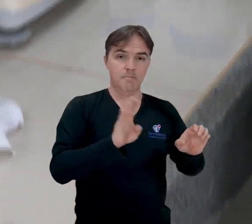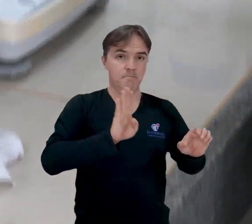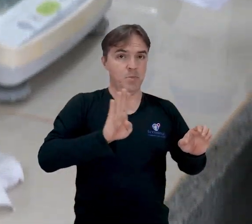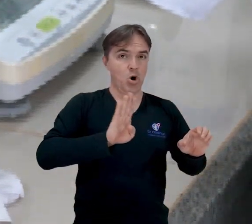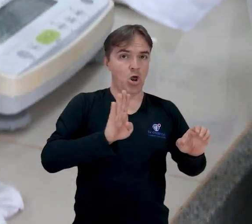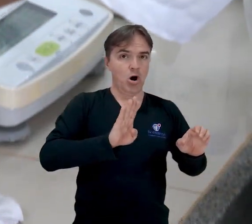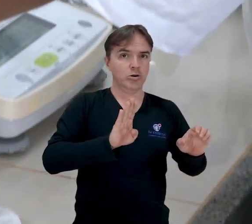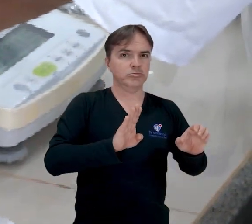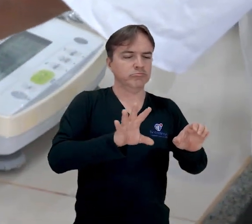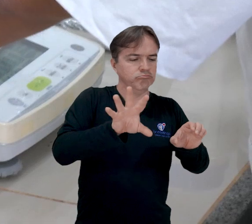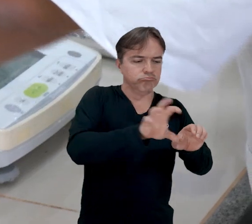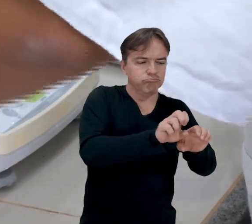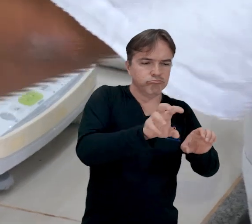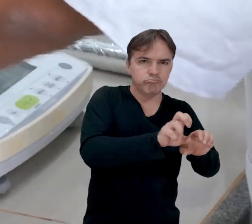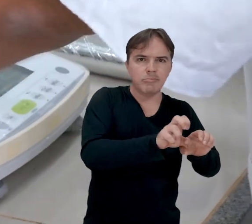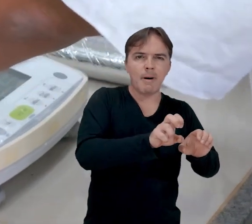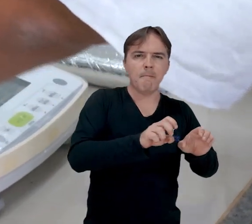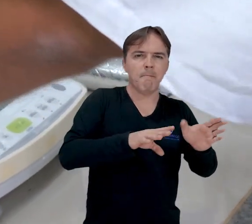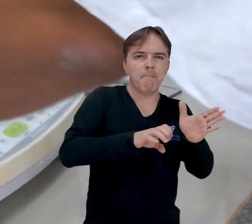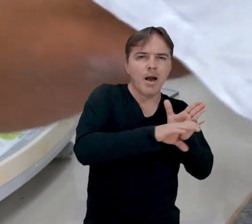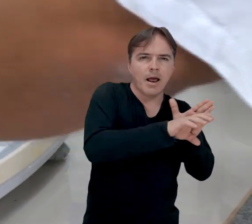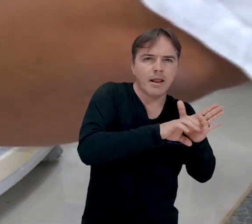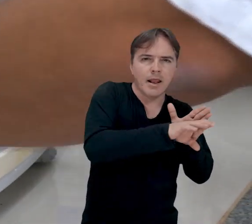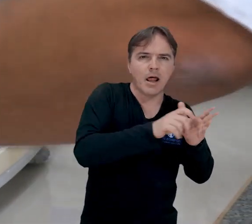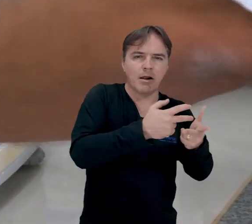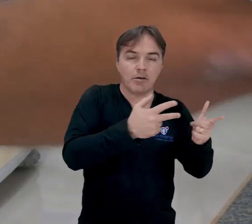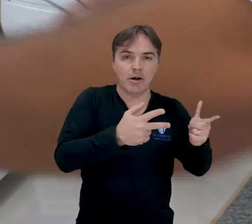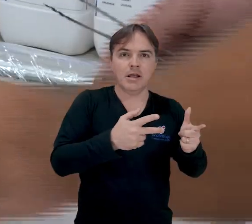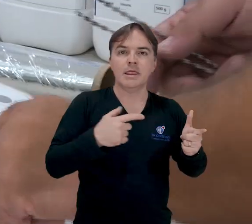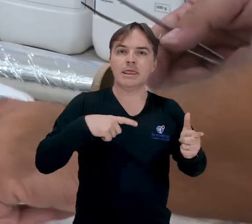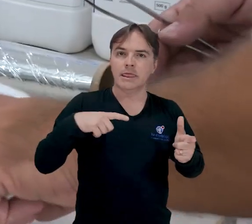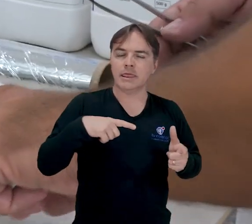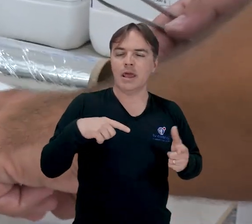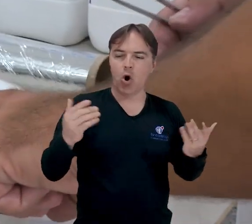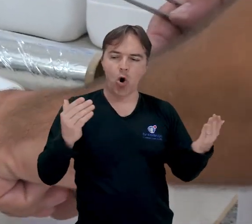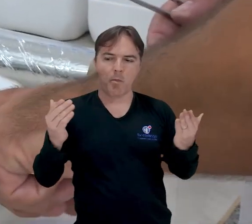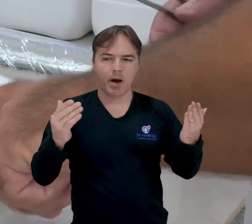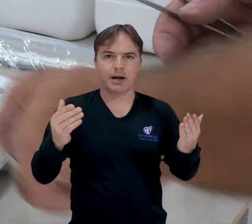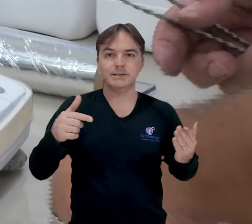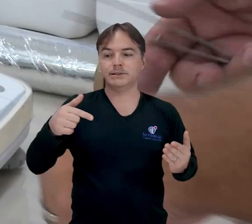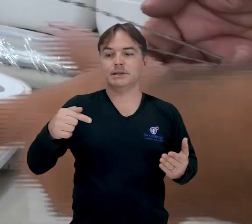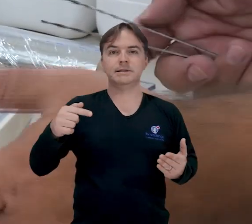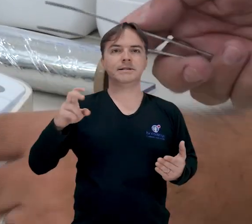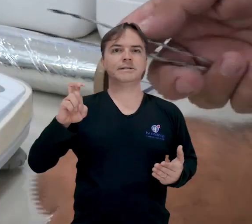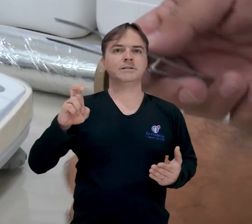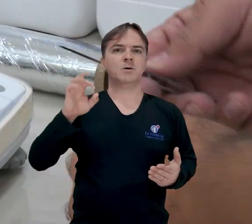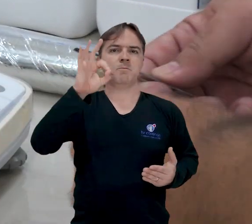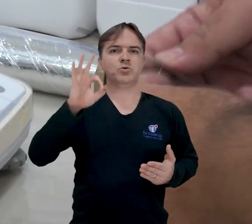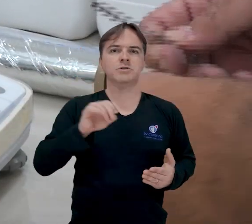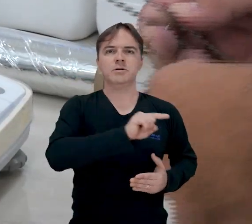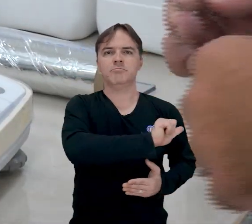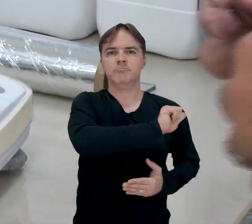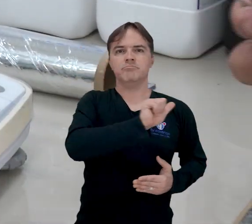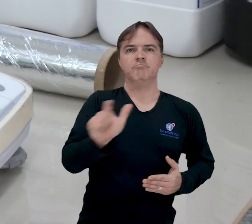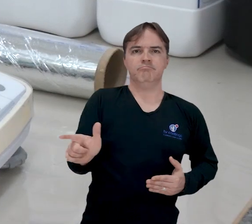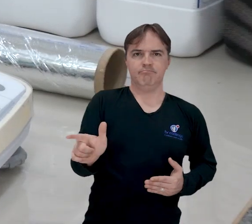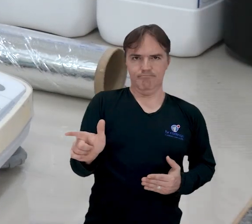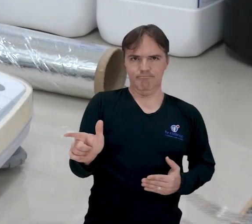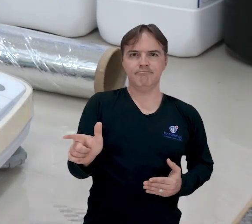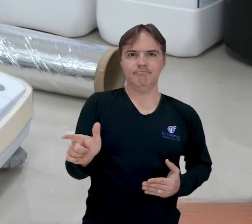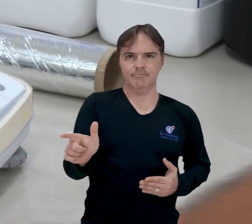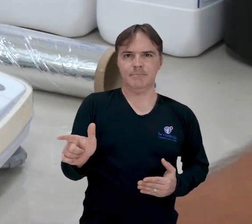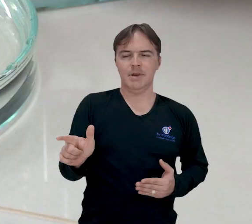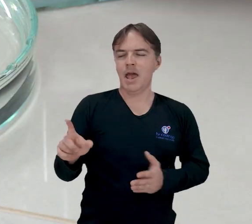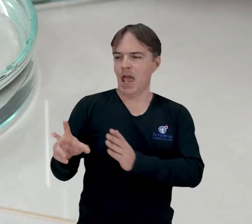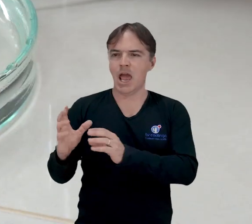dos aços, a gente teve uma melhora de 75% na questão da corrosão.